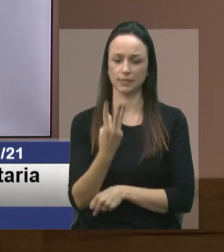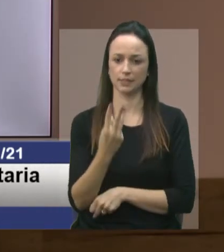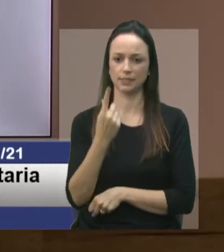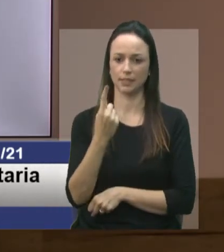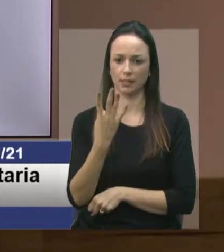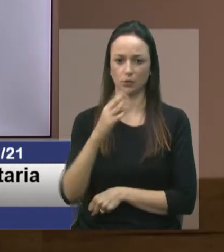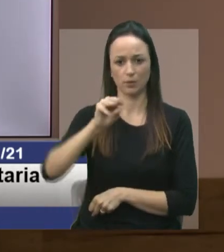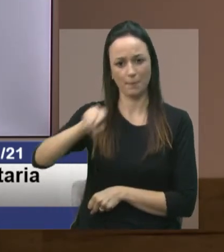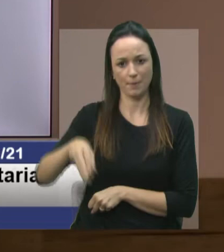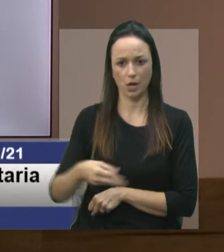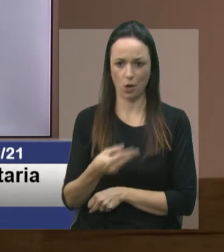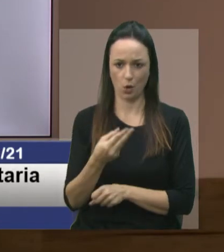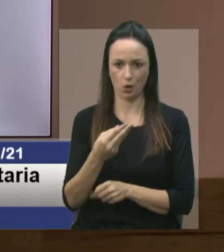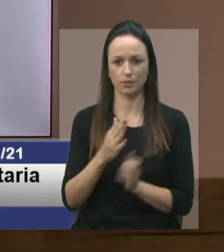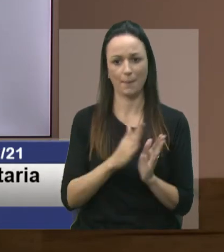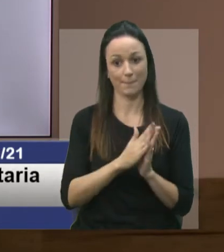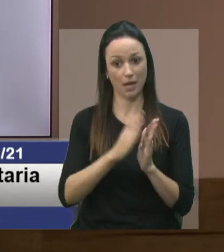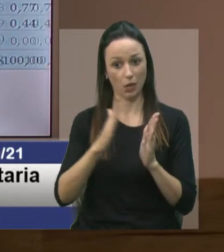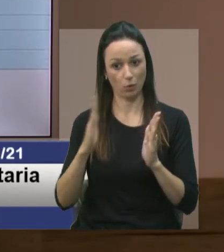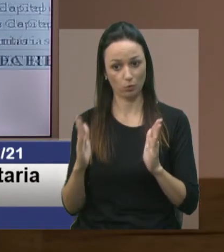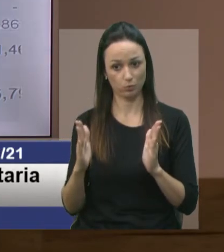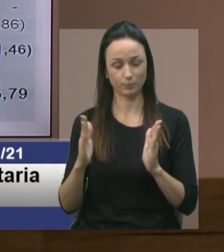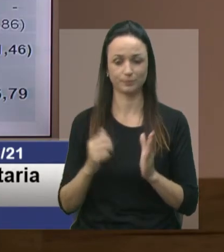milhões arrecadado no período.